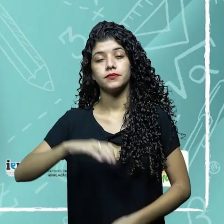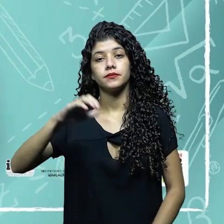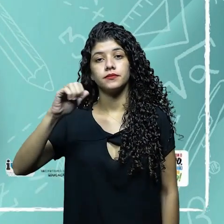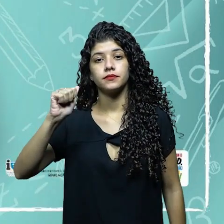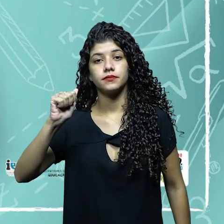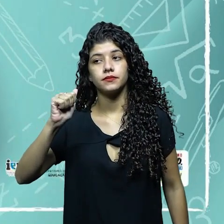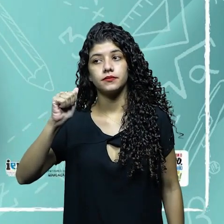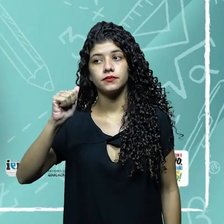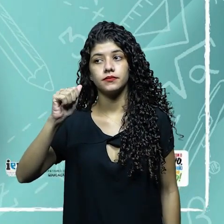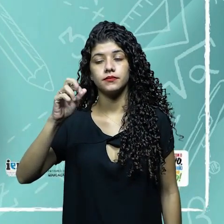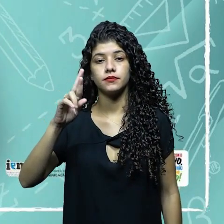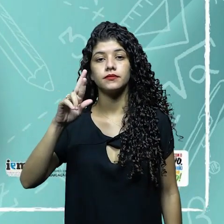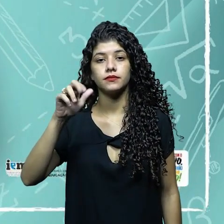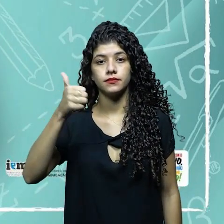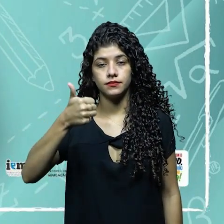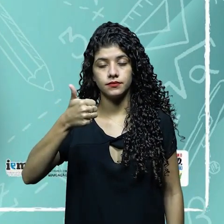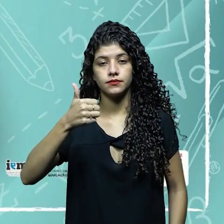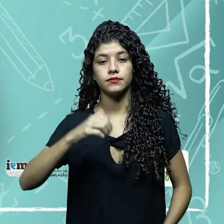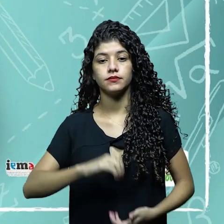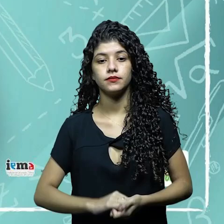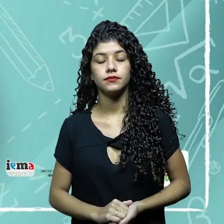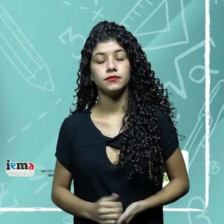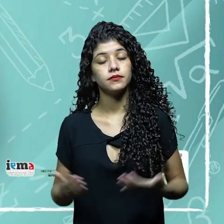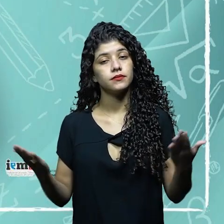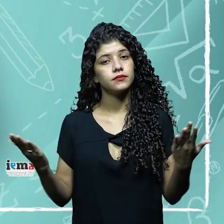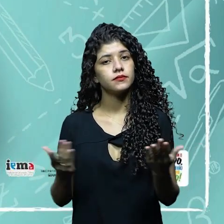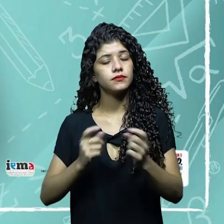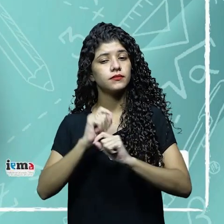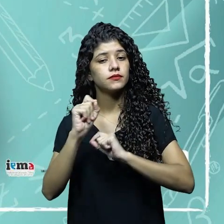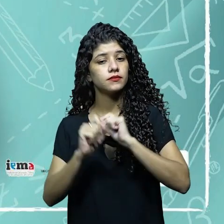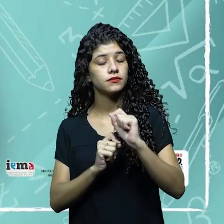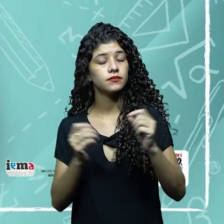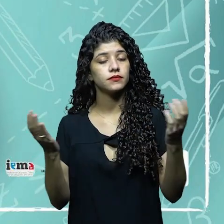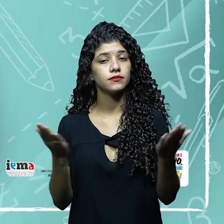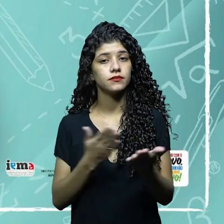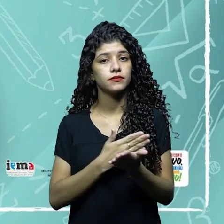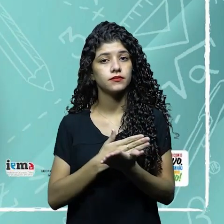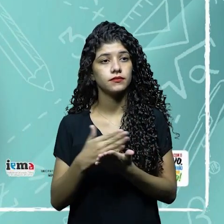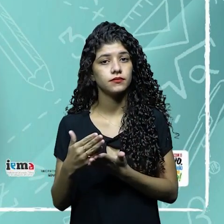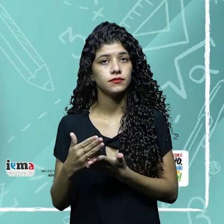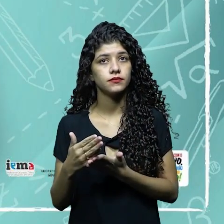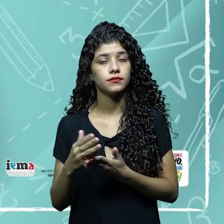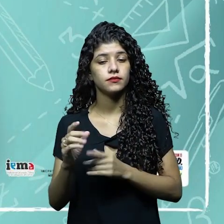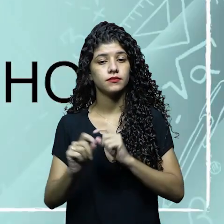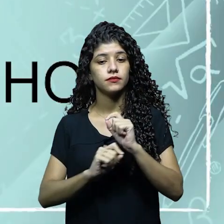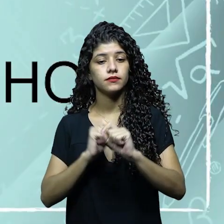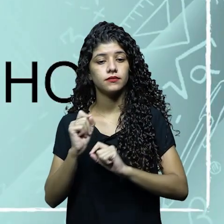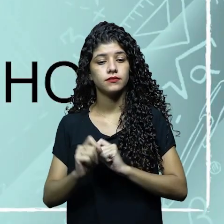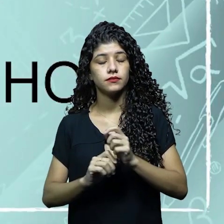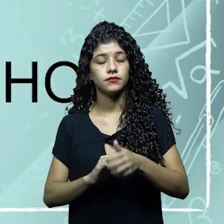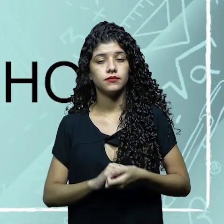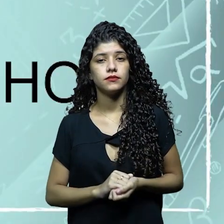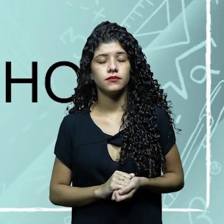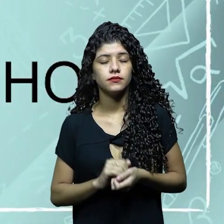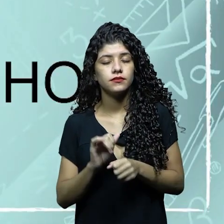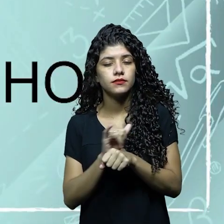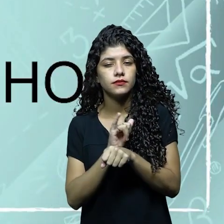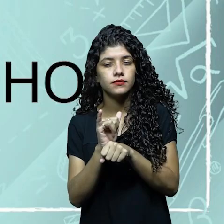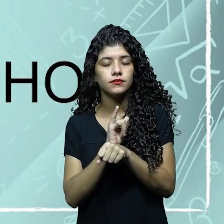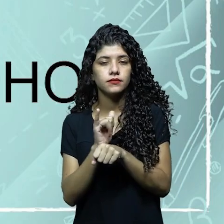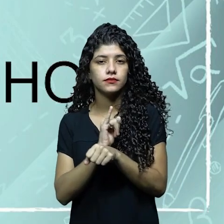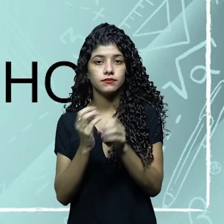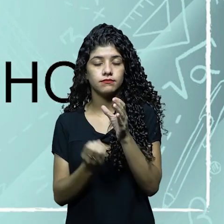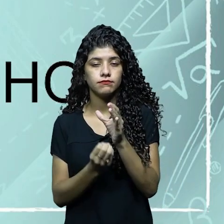CAD, tá? E agora, teoricamente, nós vamos entrar nas ferramentas,